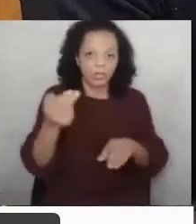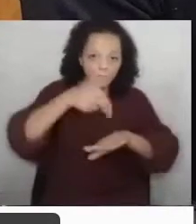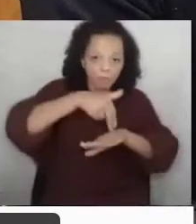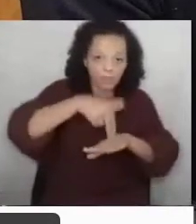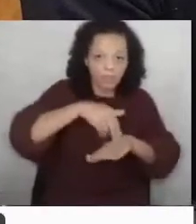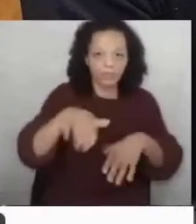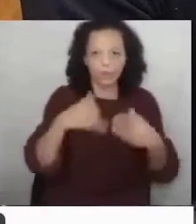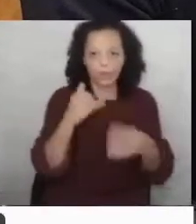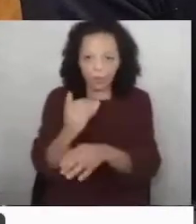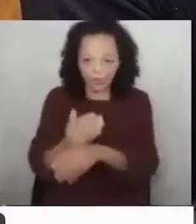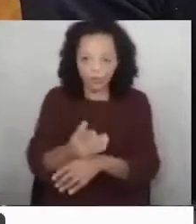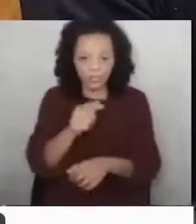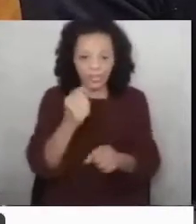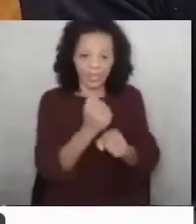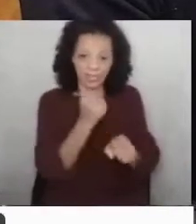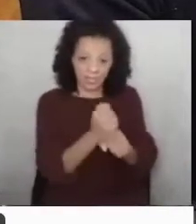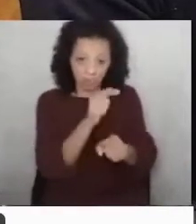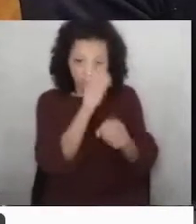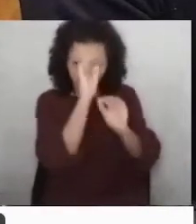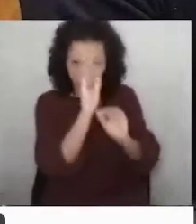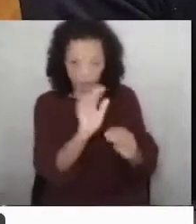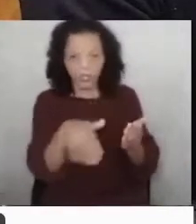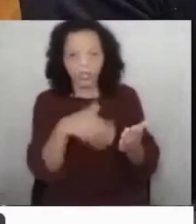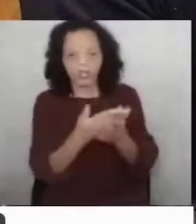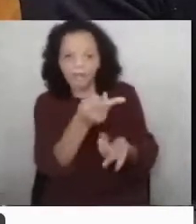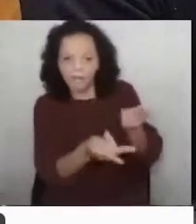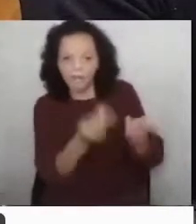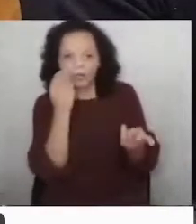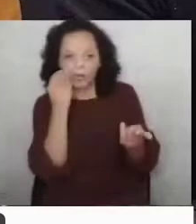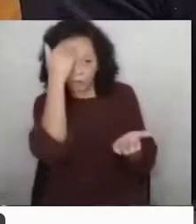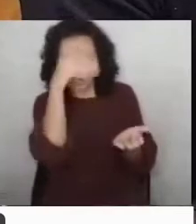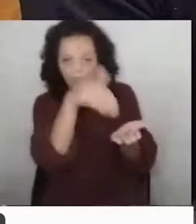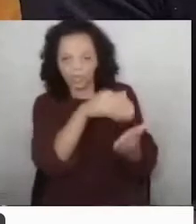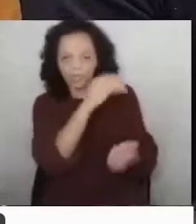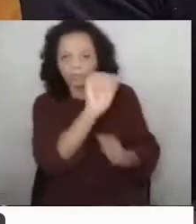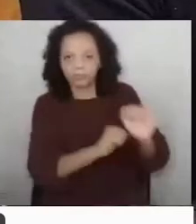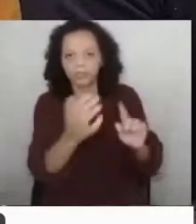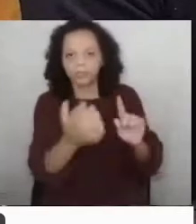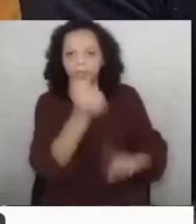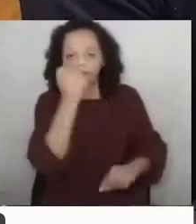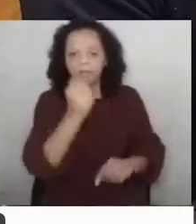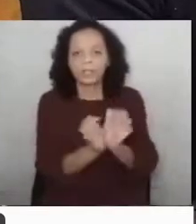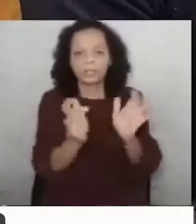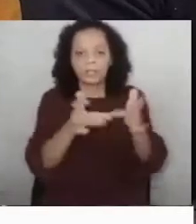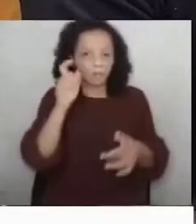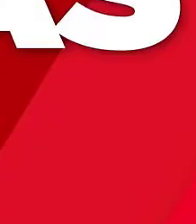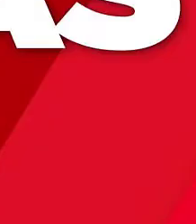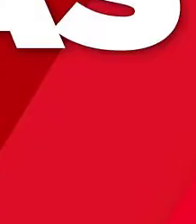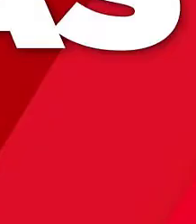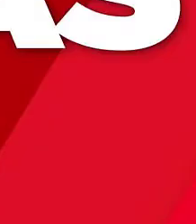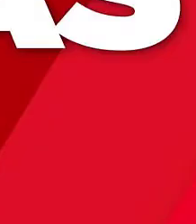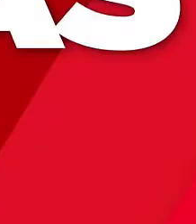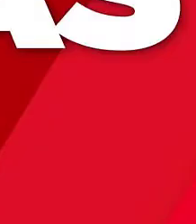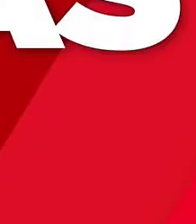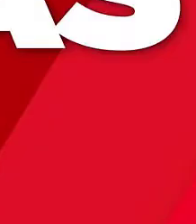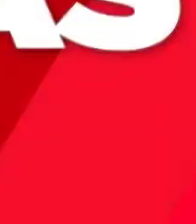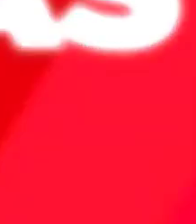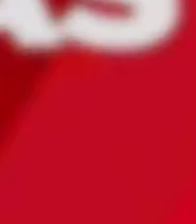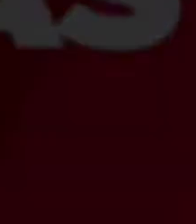e que destas ações se possa avaliar os resultados obtidos a se ver proteção EA proteção de todos disse